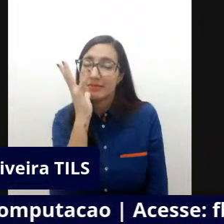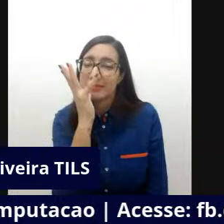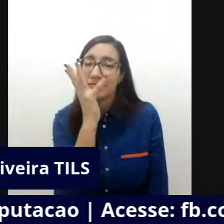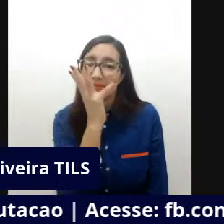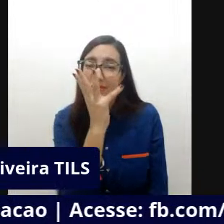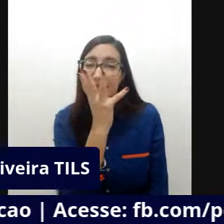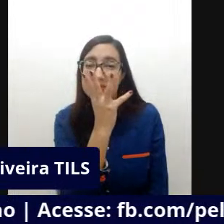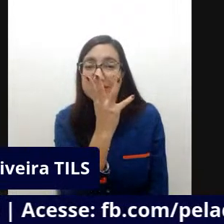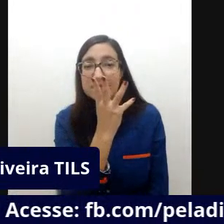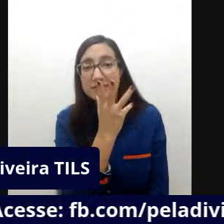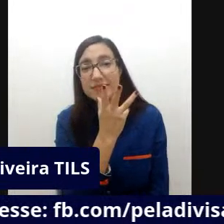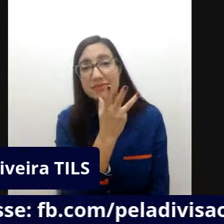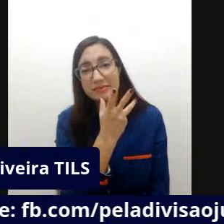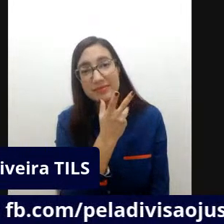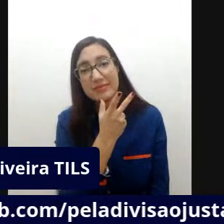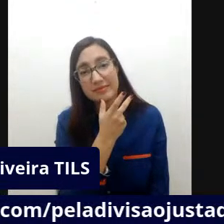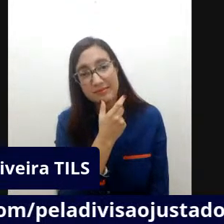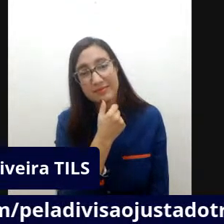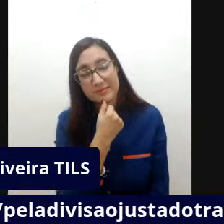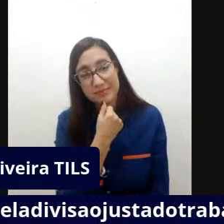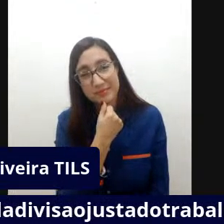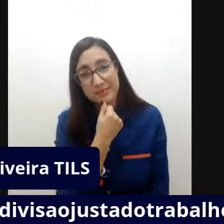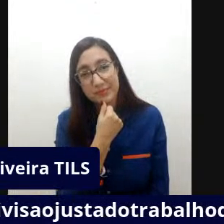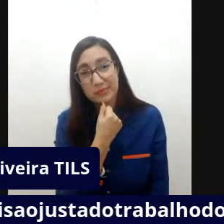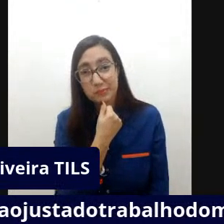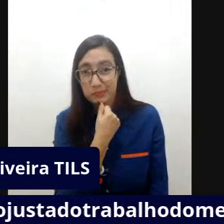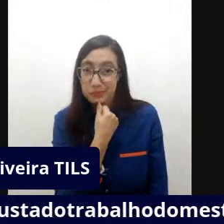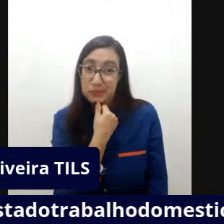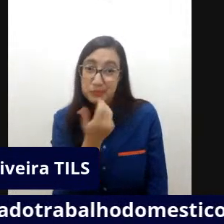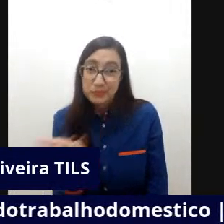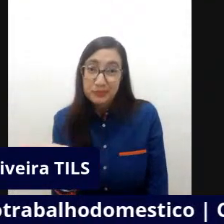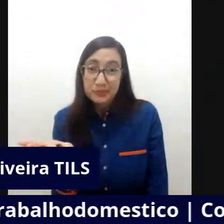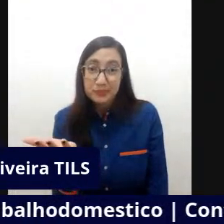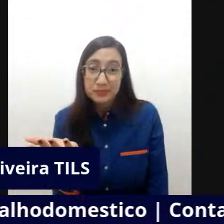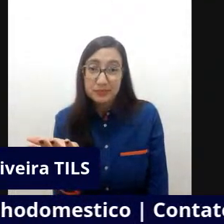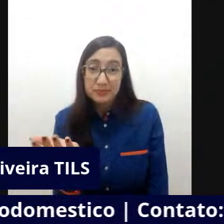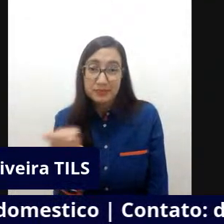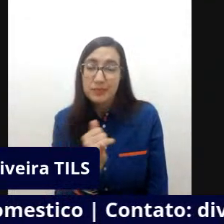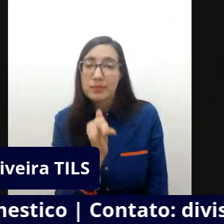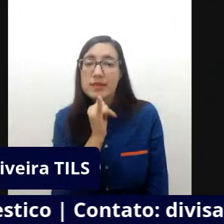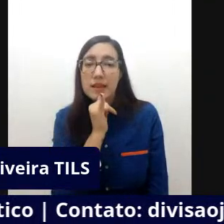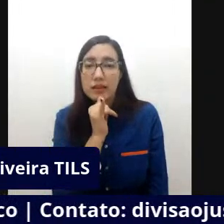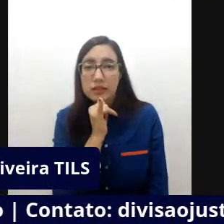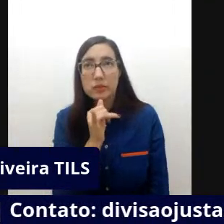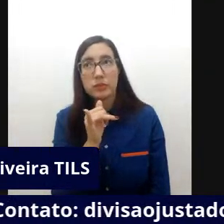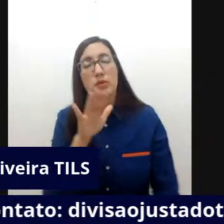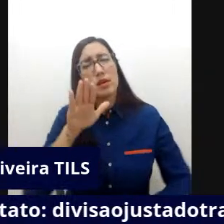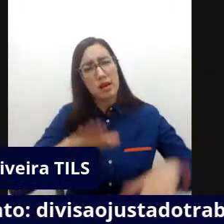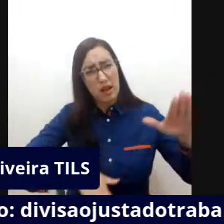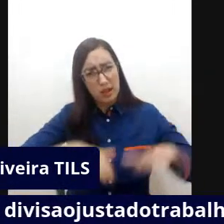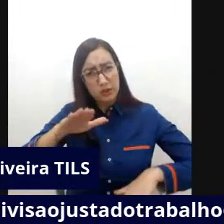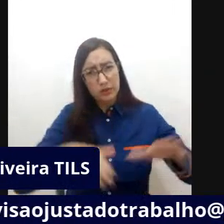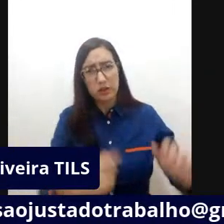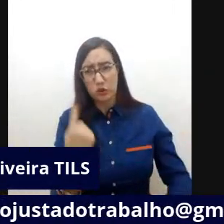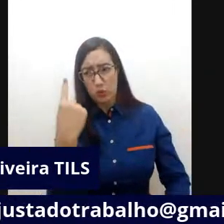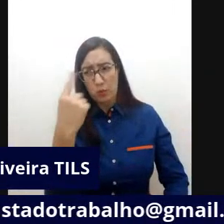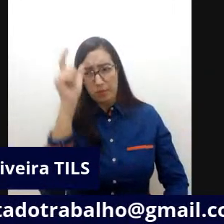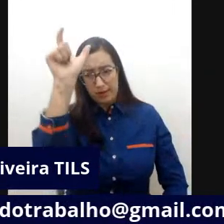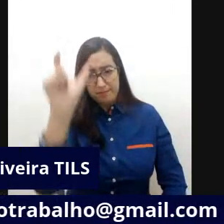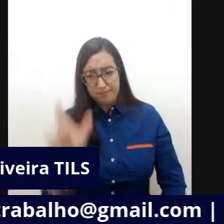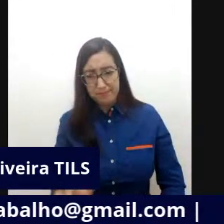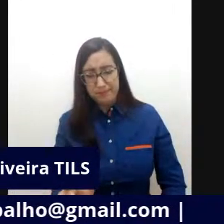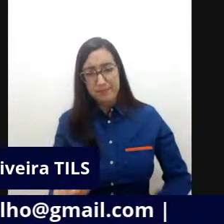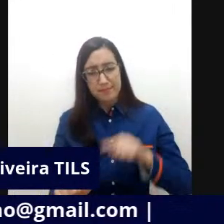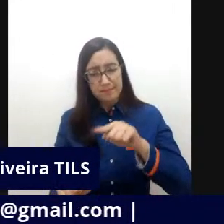ela não passa muito tempo nos locais. Tem trabalhadora que passa 20, 30 anos. E essas que passam 20, 30 anos,